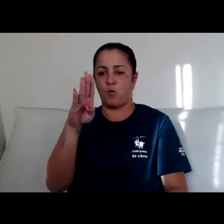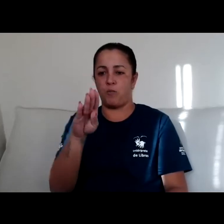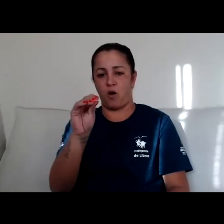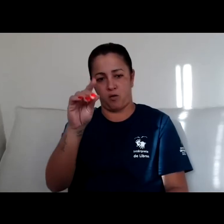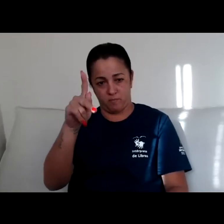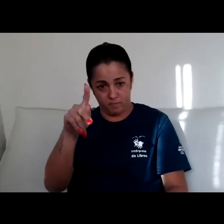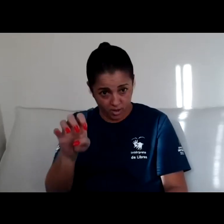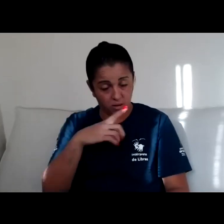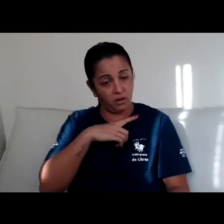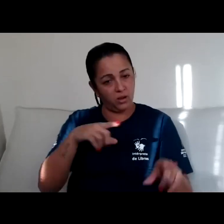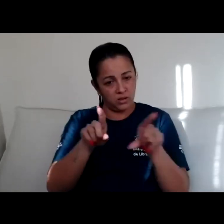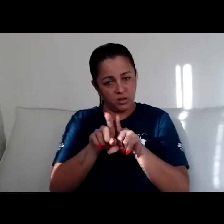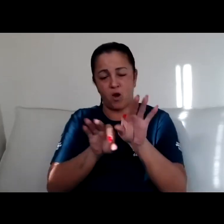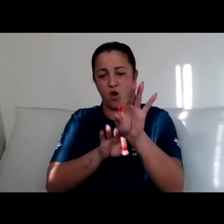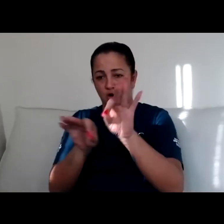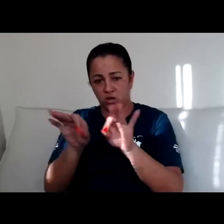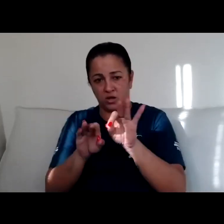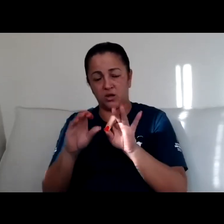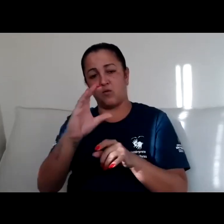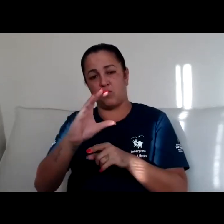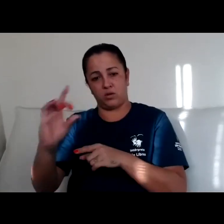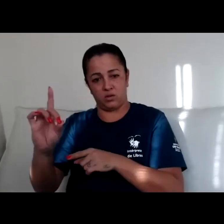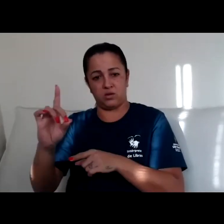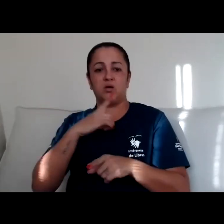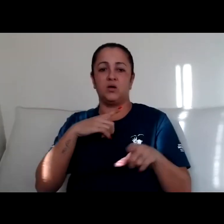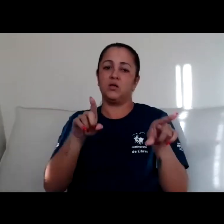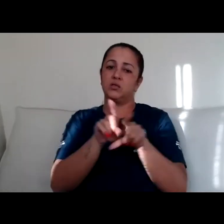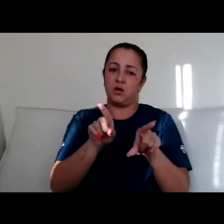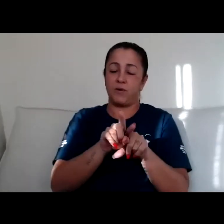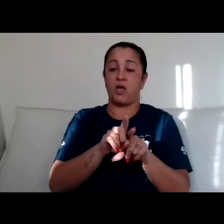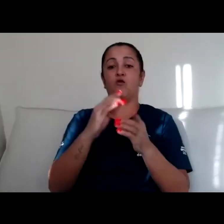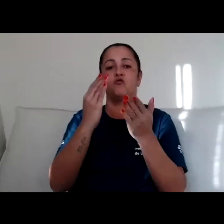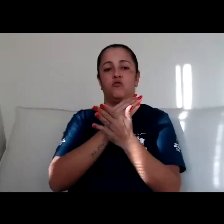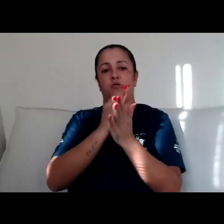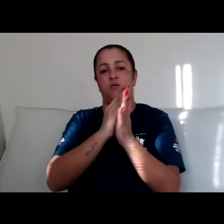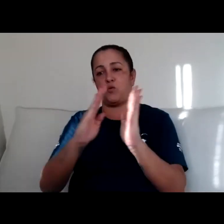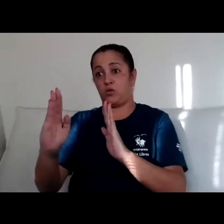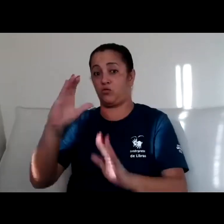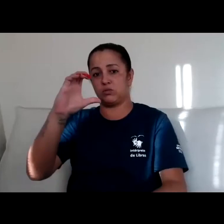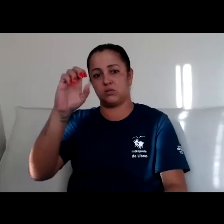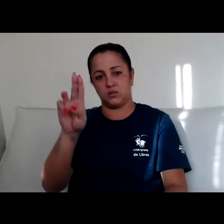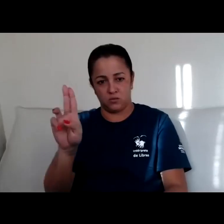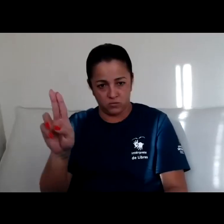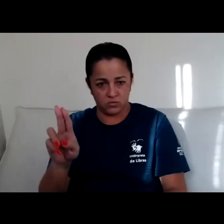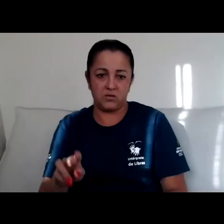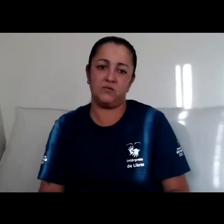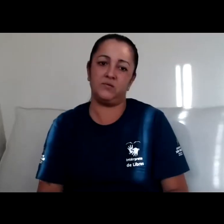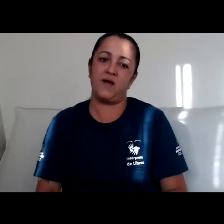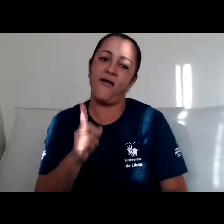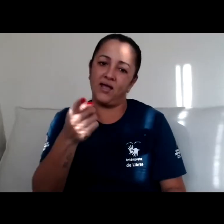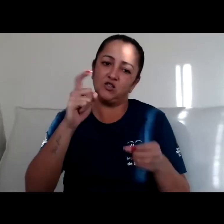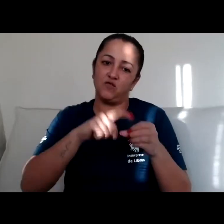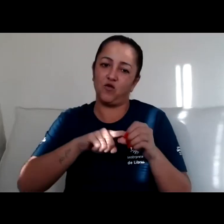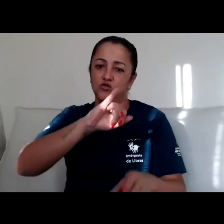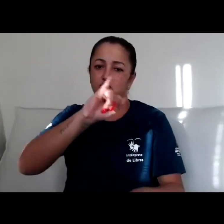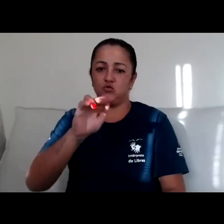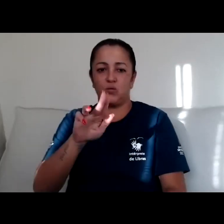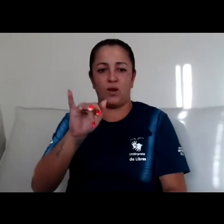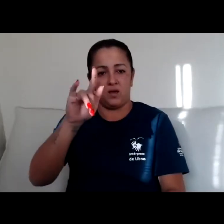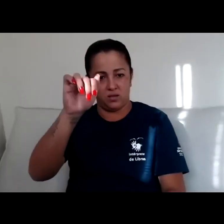Sistema Municipal de Biblioteca e também os bibliotecários de CEL. É isso. Volto para a Juliane e para a